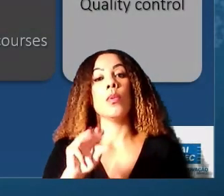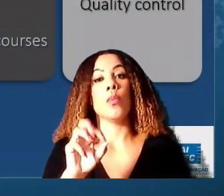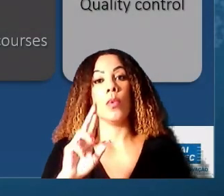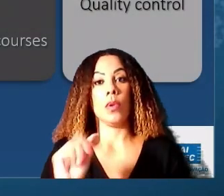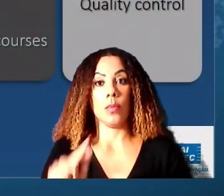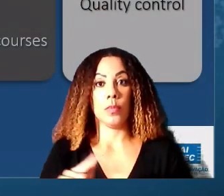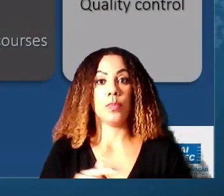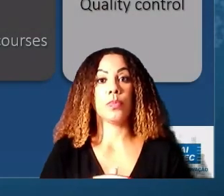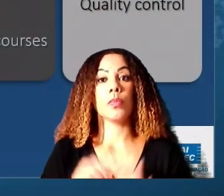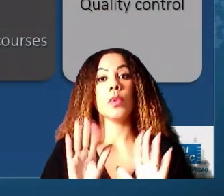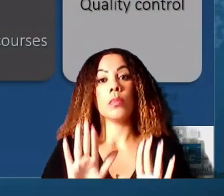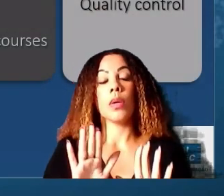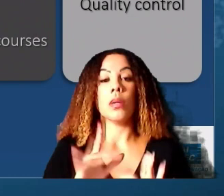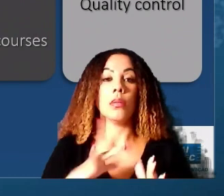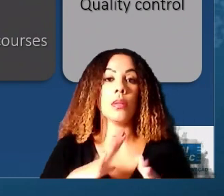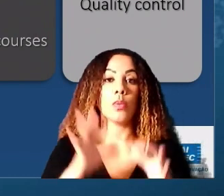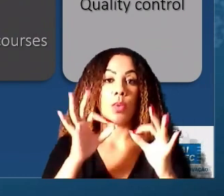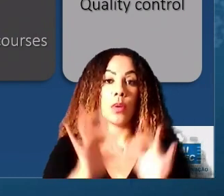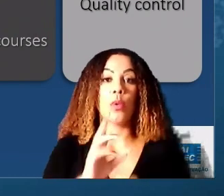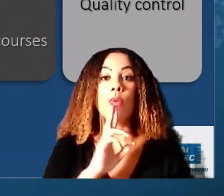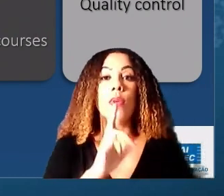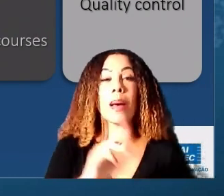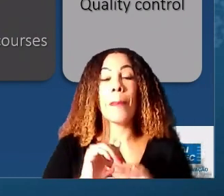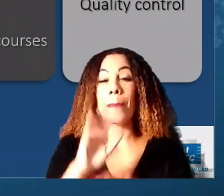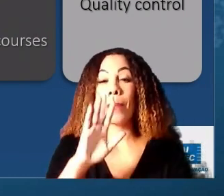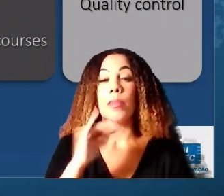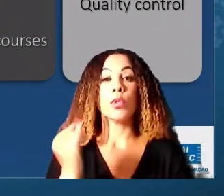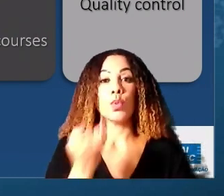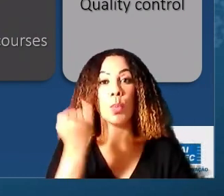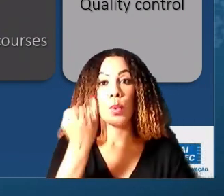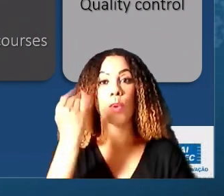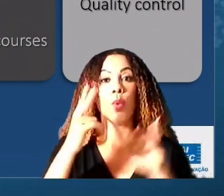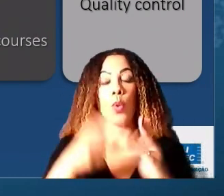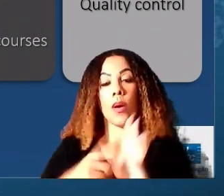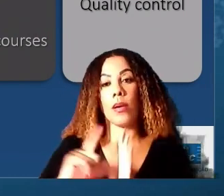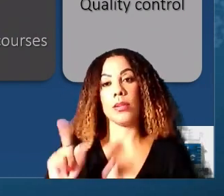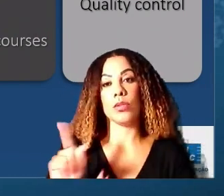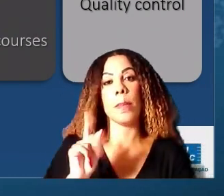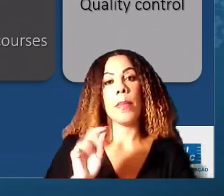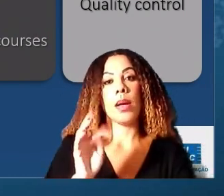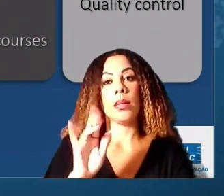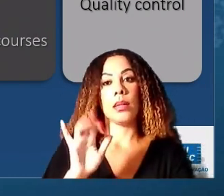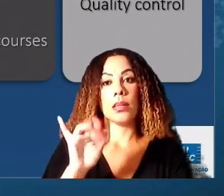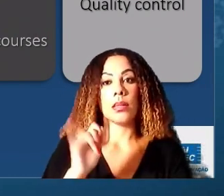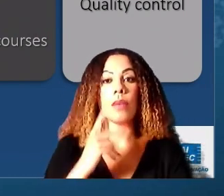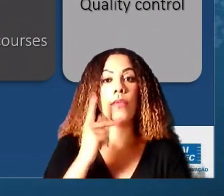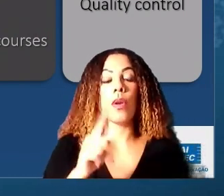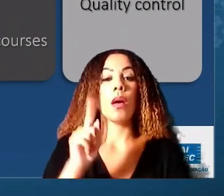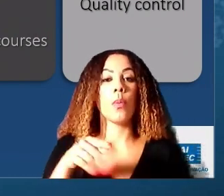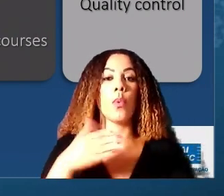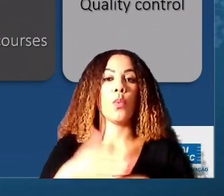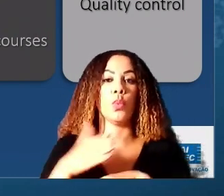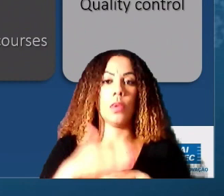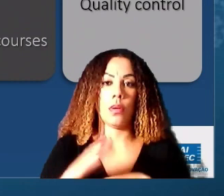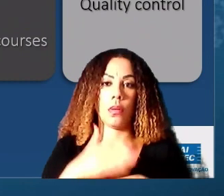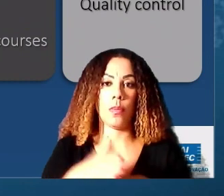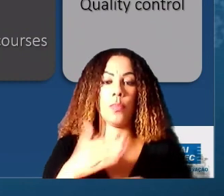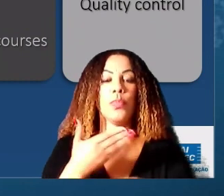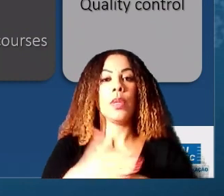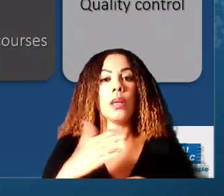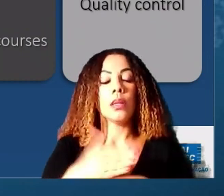Mas, certamente, o resultado mais importante, né, como a Patrícia já ressaltou, foi o treinamento, né, de